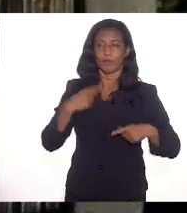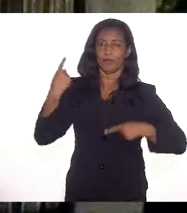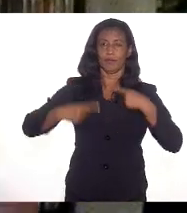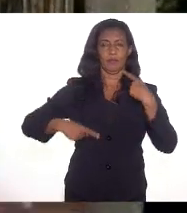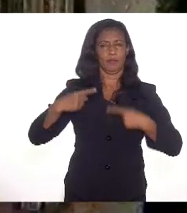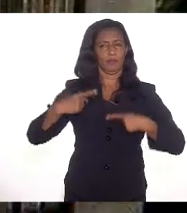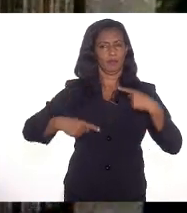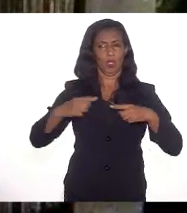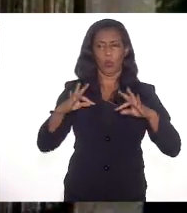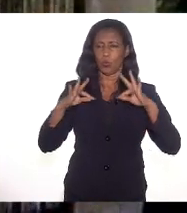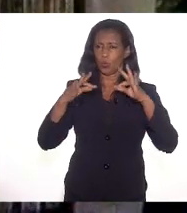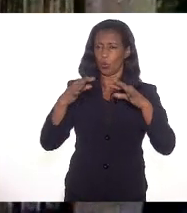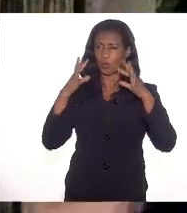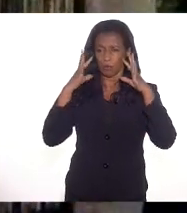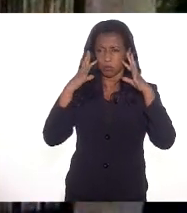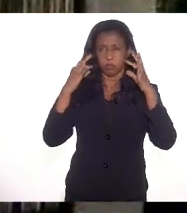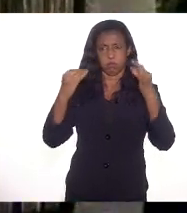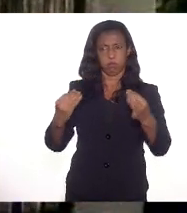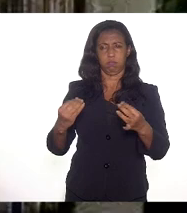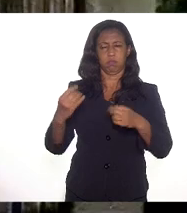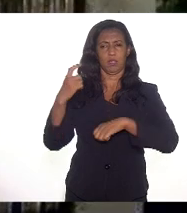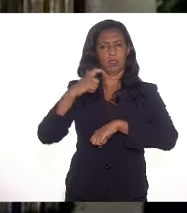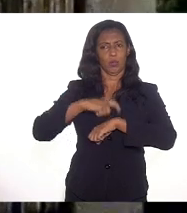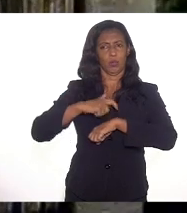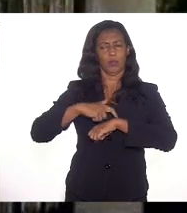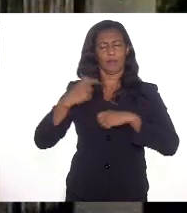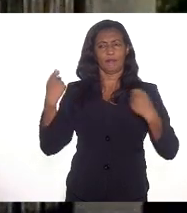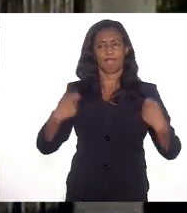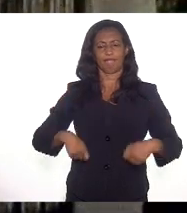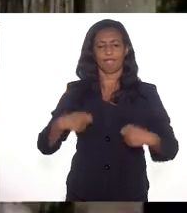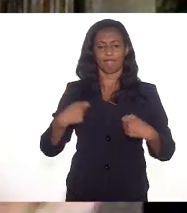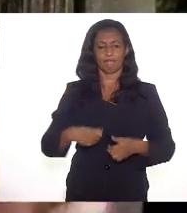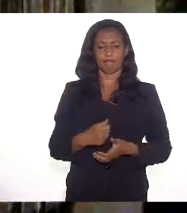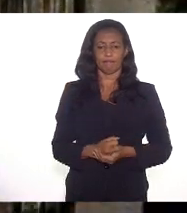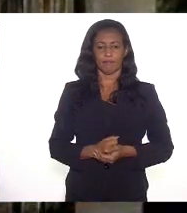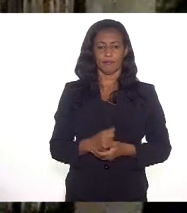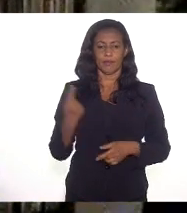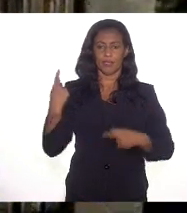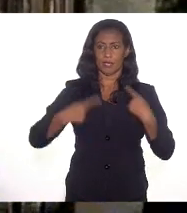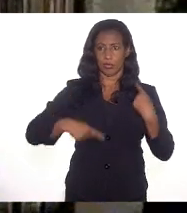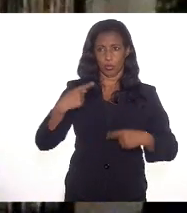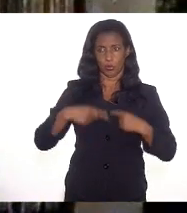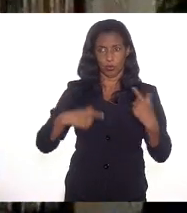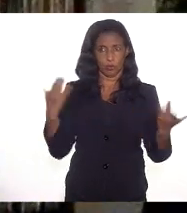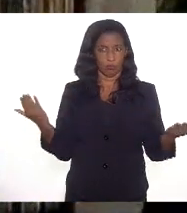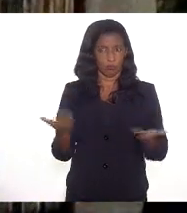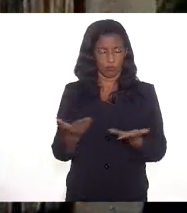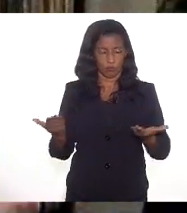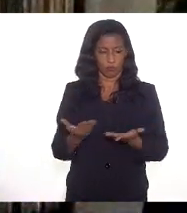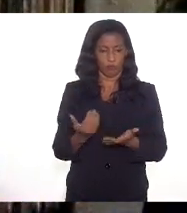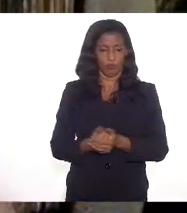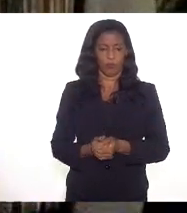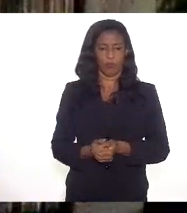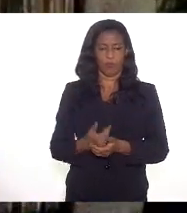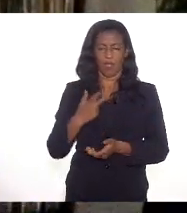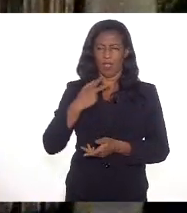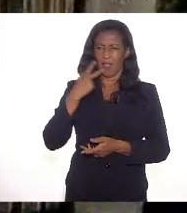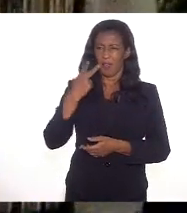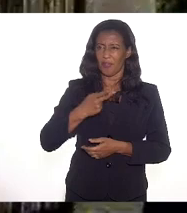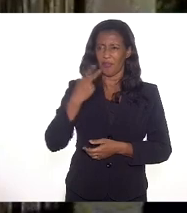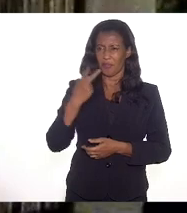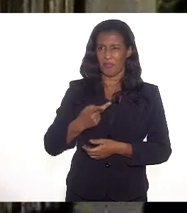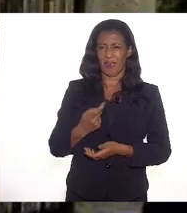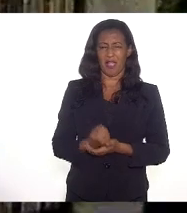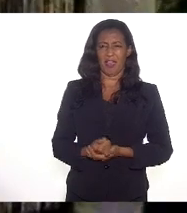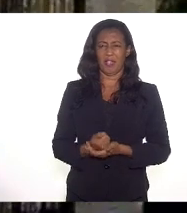com toda a atenção que o momento merece. Na discussão de hoje, falo da